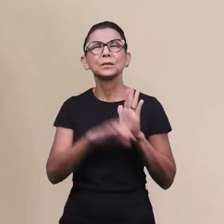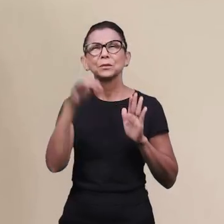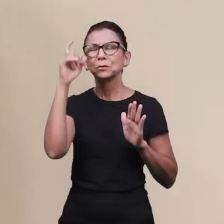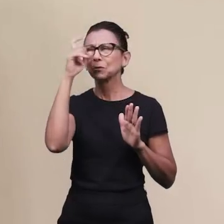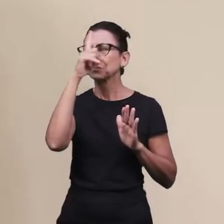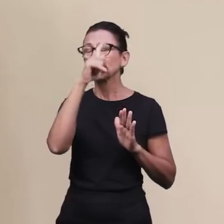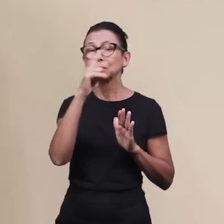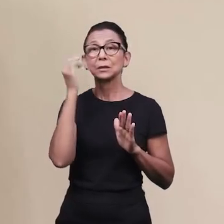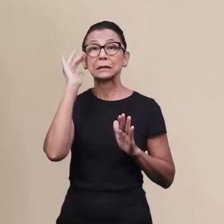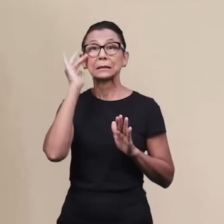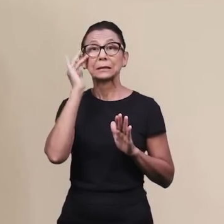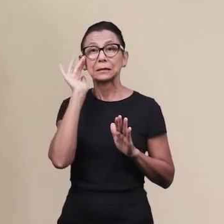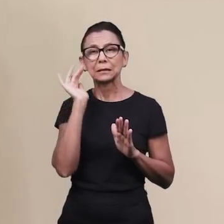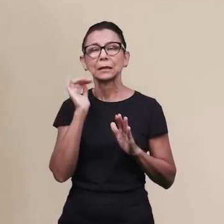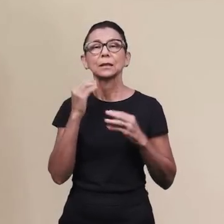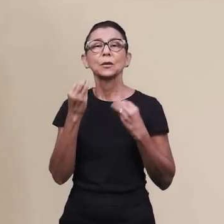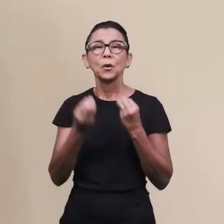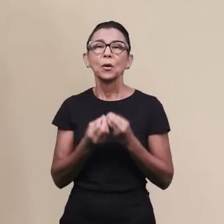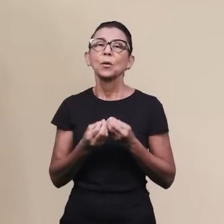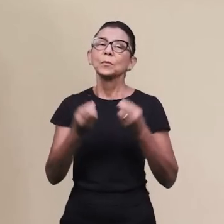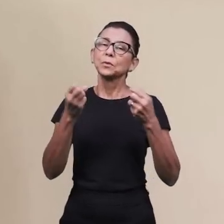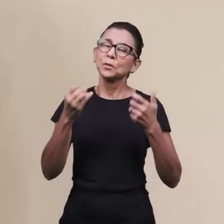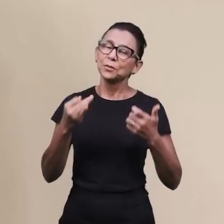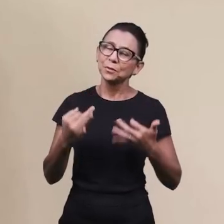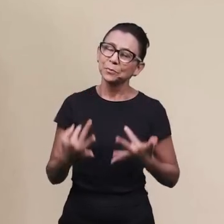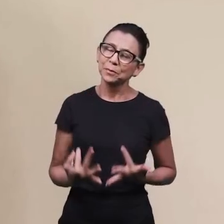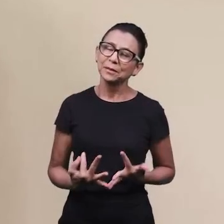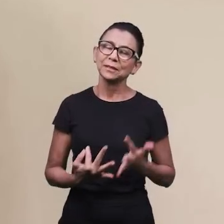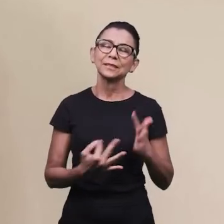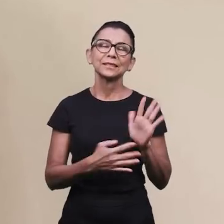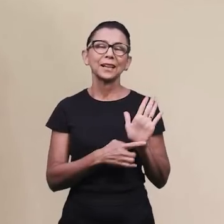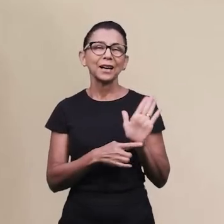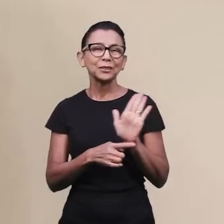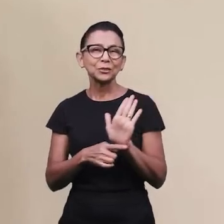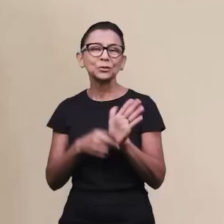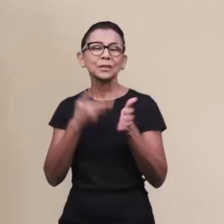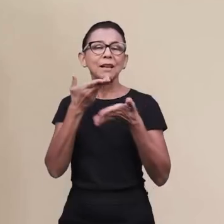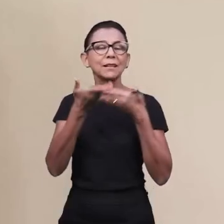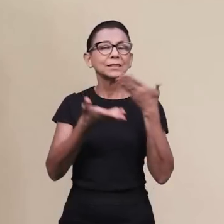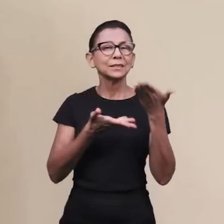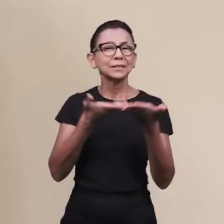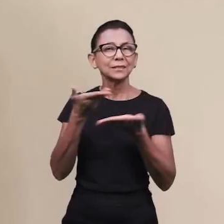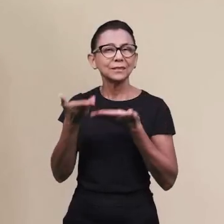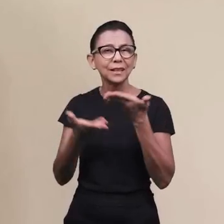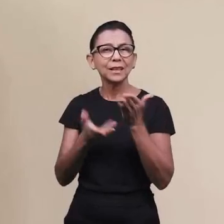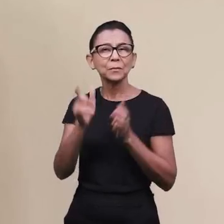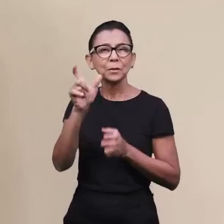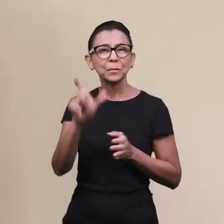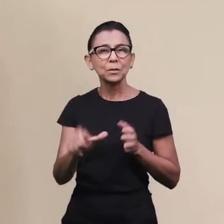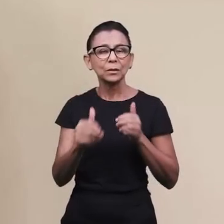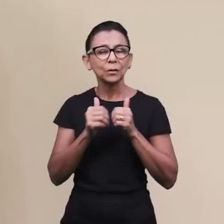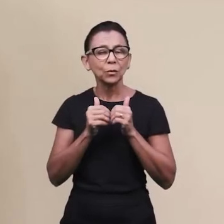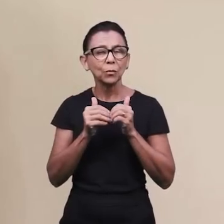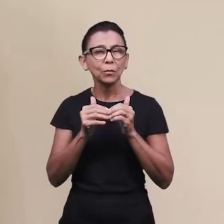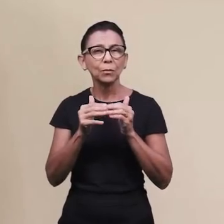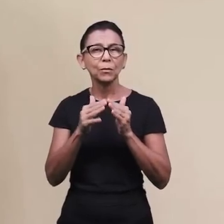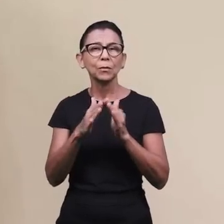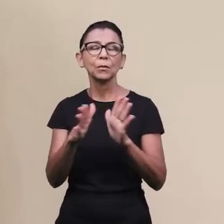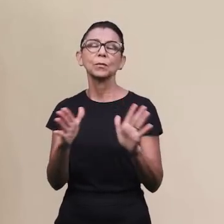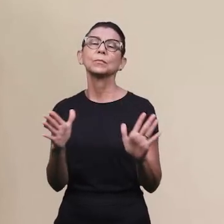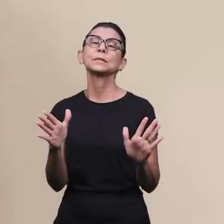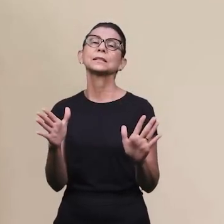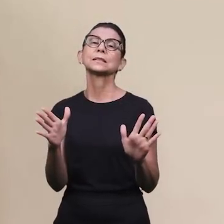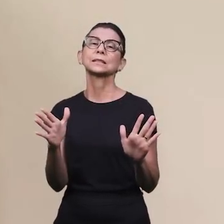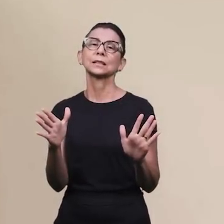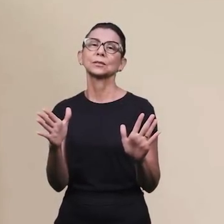gente tendo mais conhecimento é uma forma de a gente na assistência poder dar essa ajuda para a pessoa, né? Para ela entender o que o